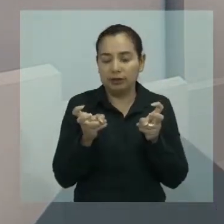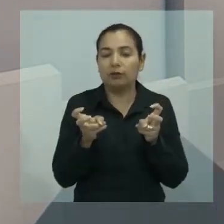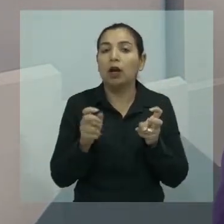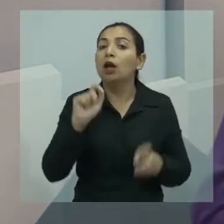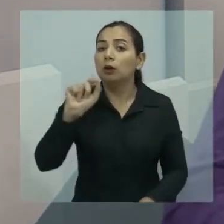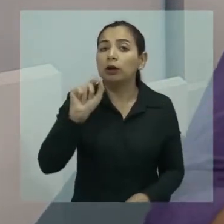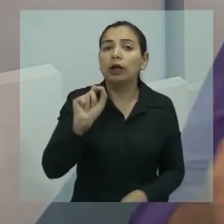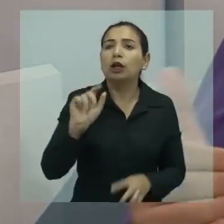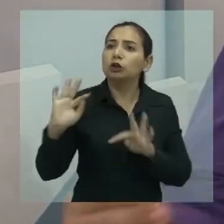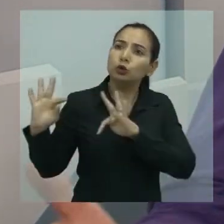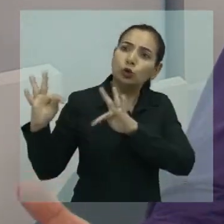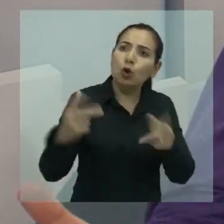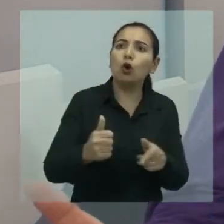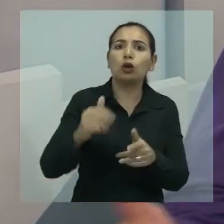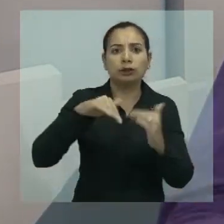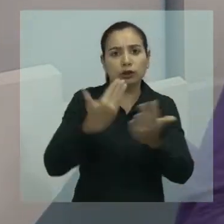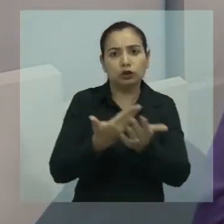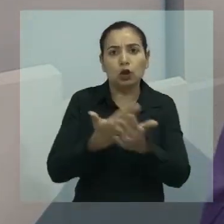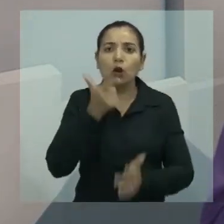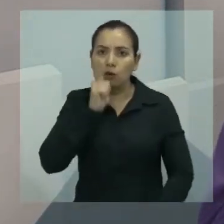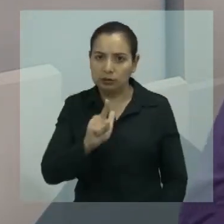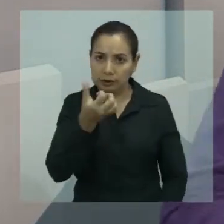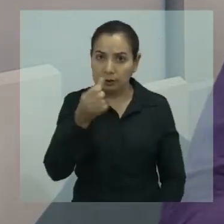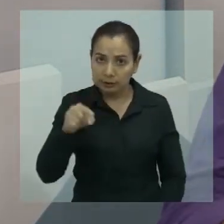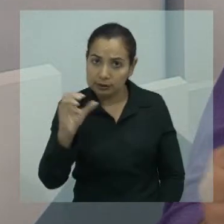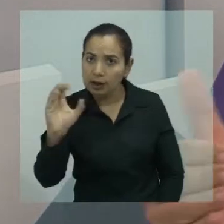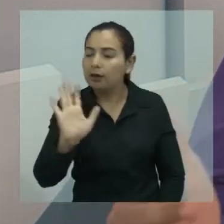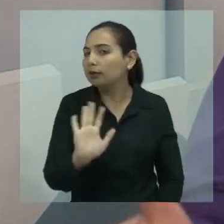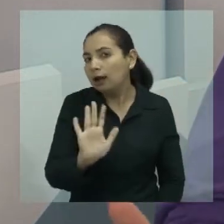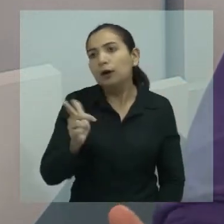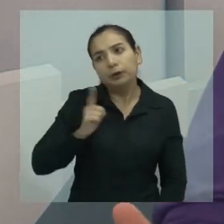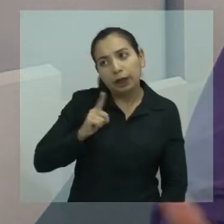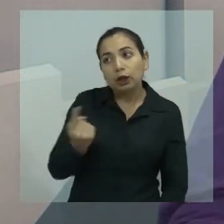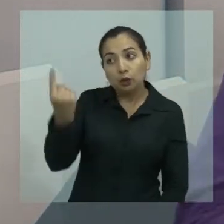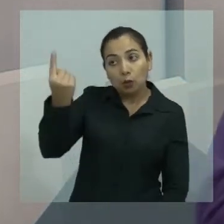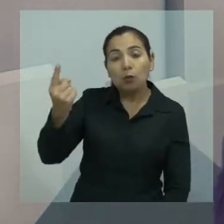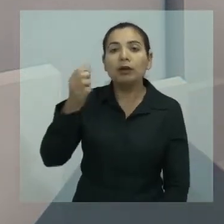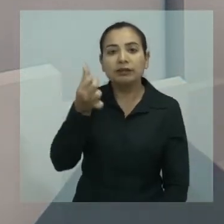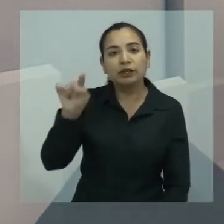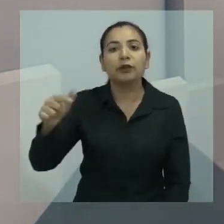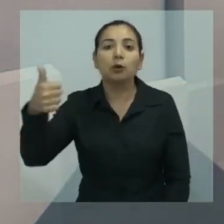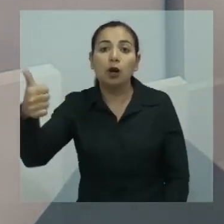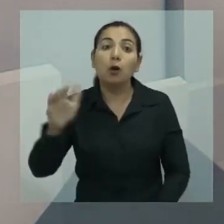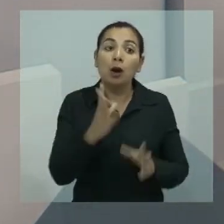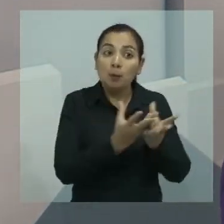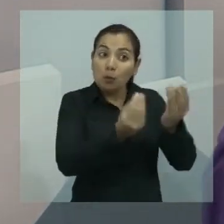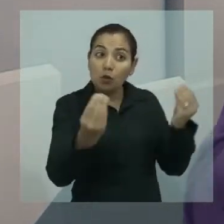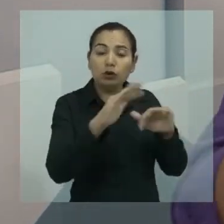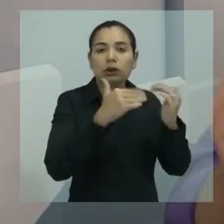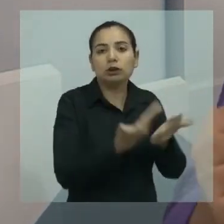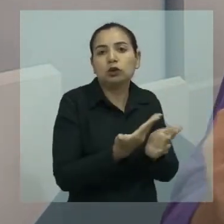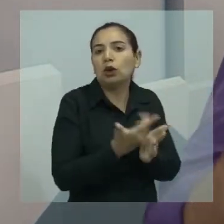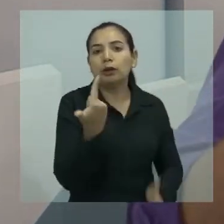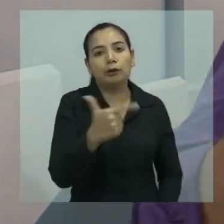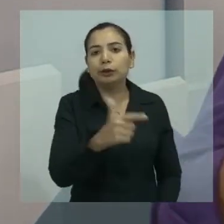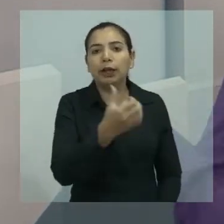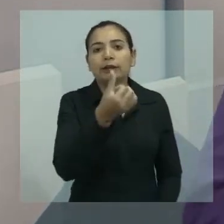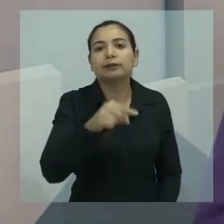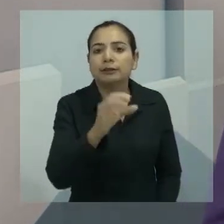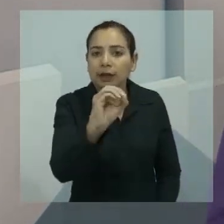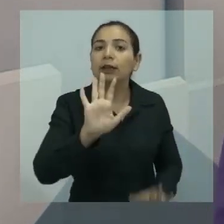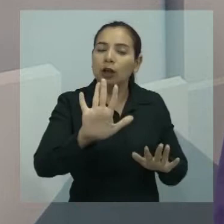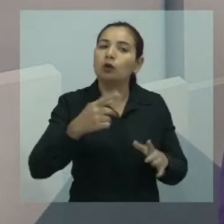ele reúne indicadores, mas a gente precisa observar a dispersão disso. Ou seja, nem todas as escolas conseguiram essa nota 6 ainda. Por exemplo, o estado do